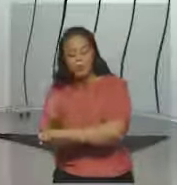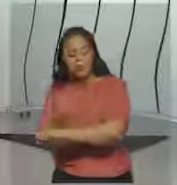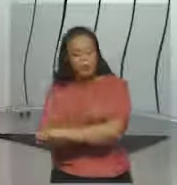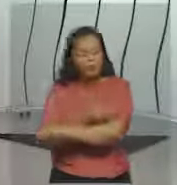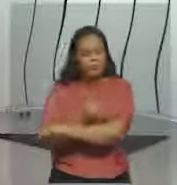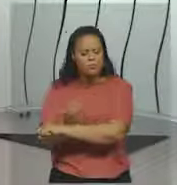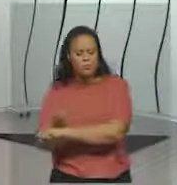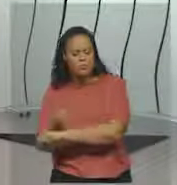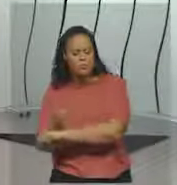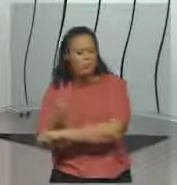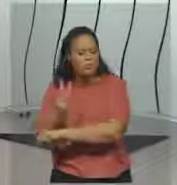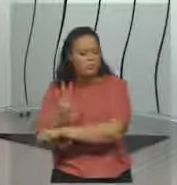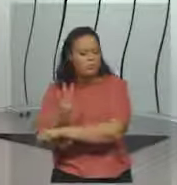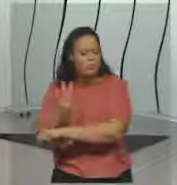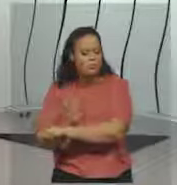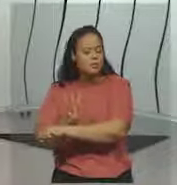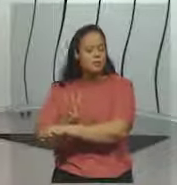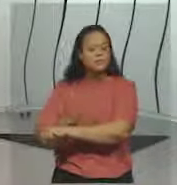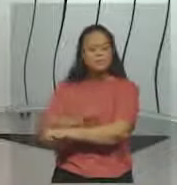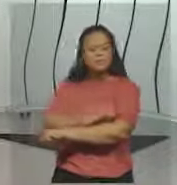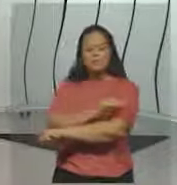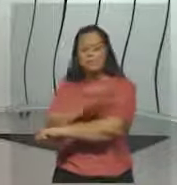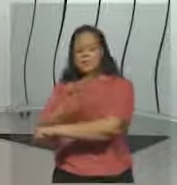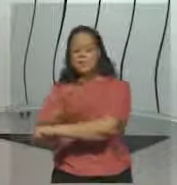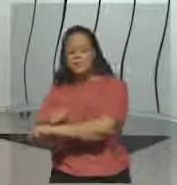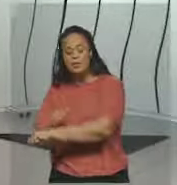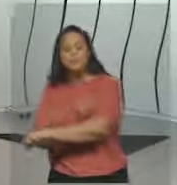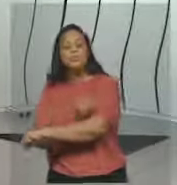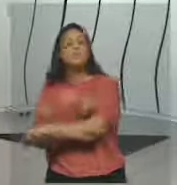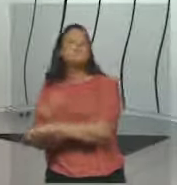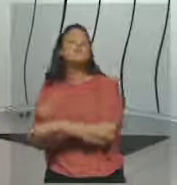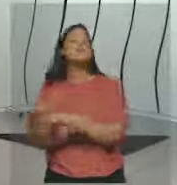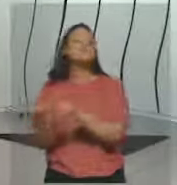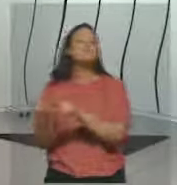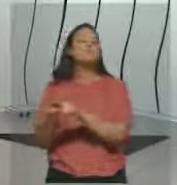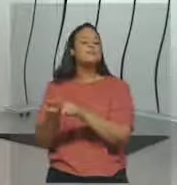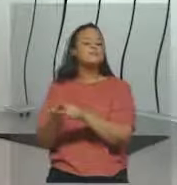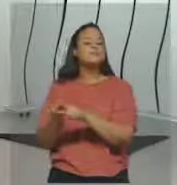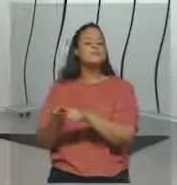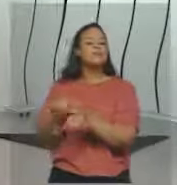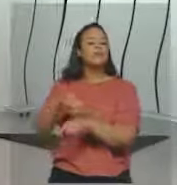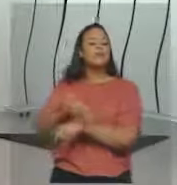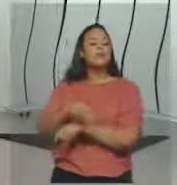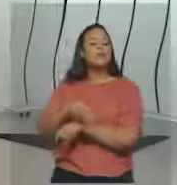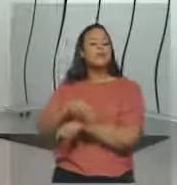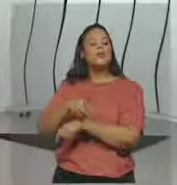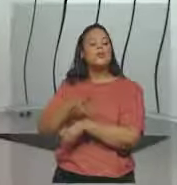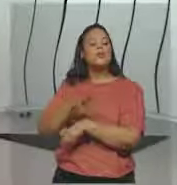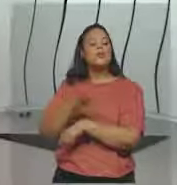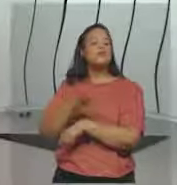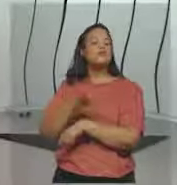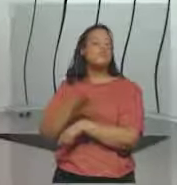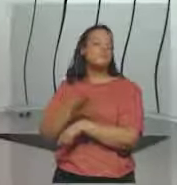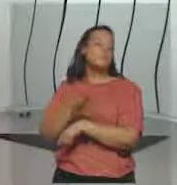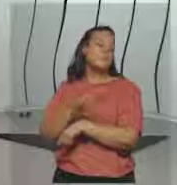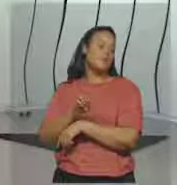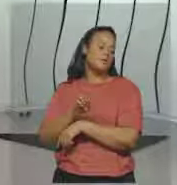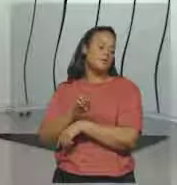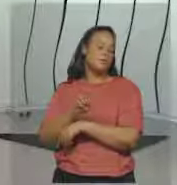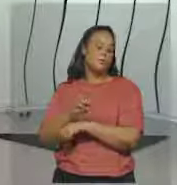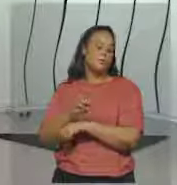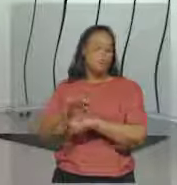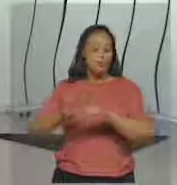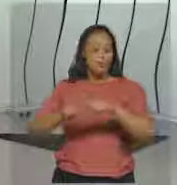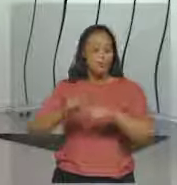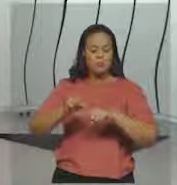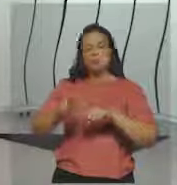medir a voltagem, medir a amperagem, e nós temos o multímetro que consegue fazer isso ao mesmo tempo.